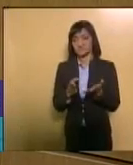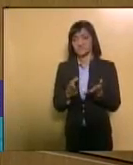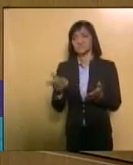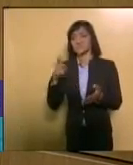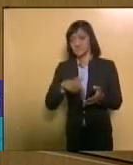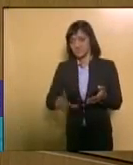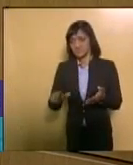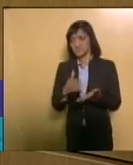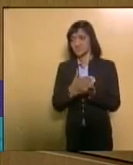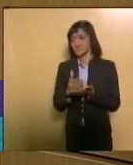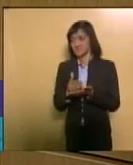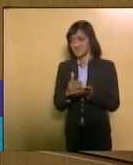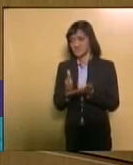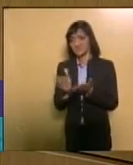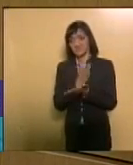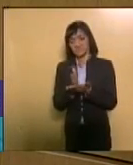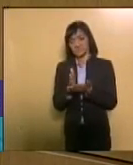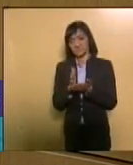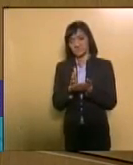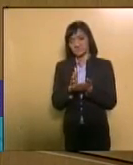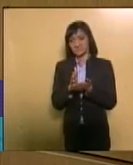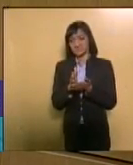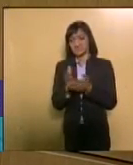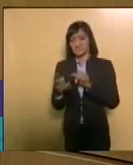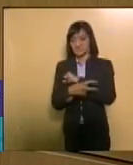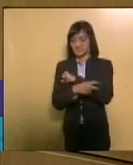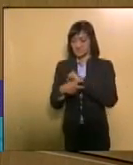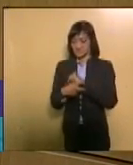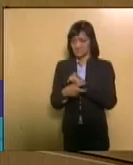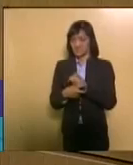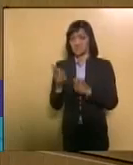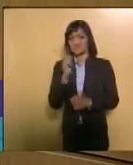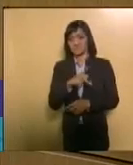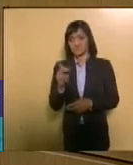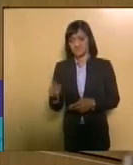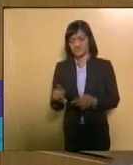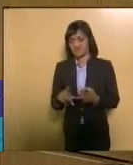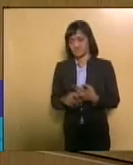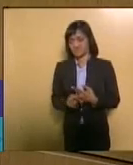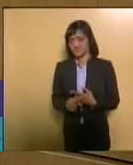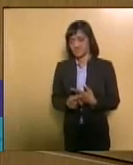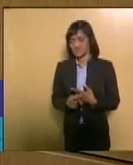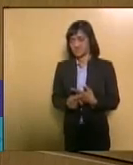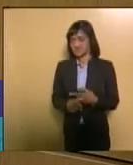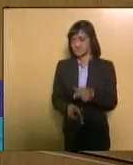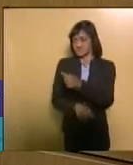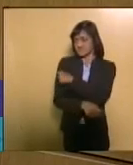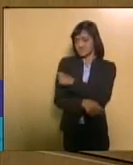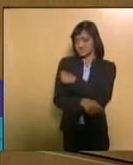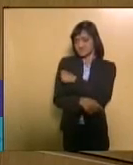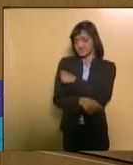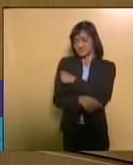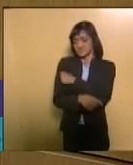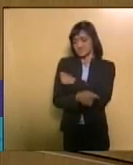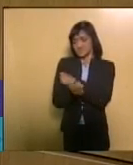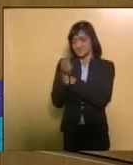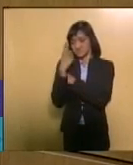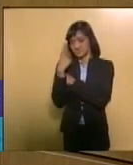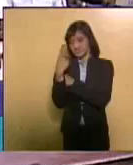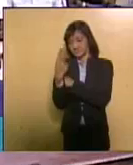novo Num algum determinado crime é a professora que vê seu aluno indo embora da